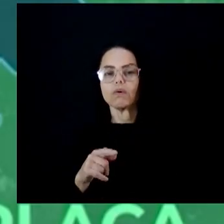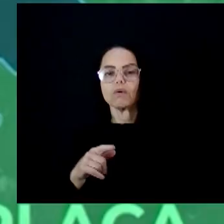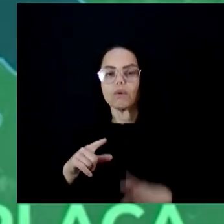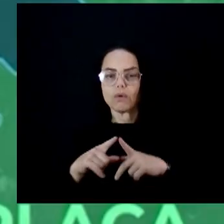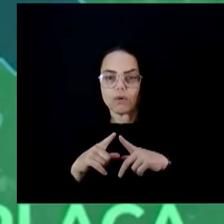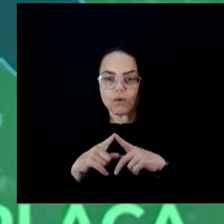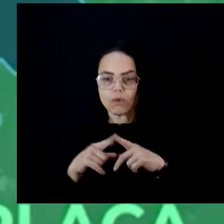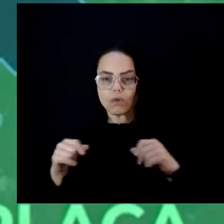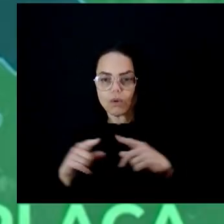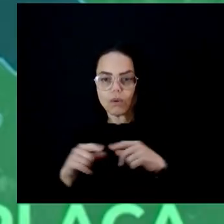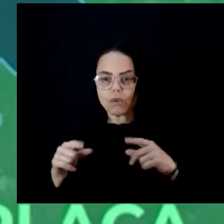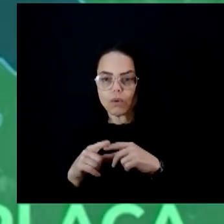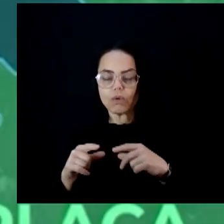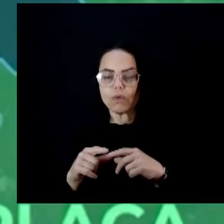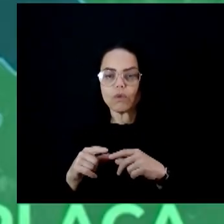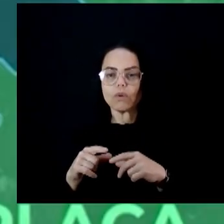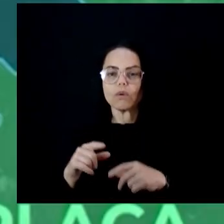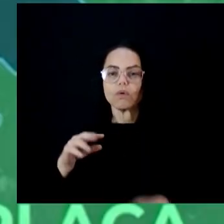do Chile.